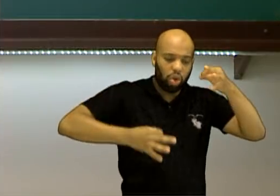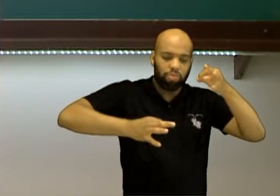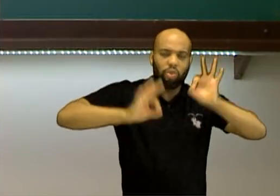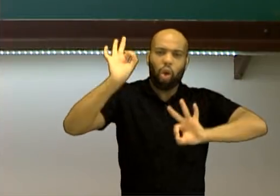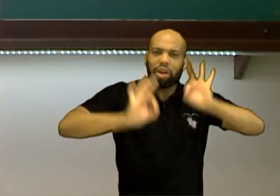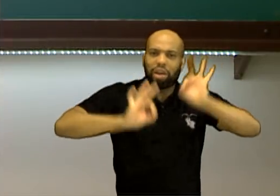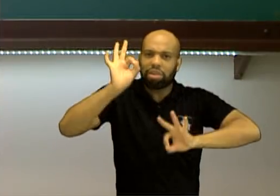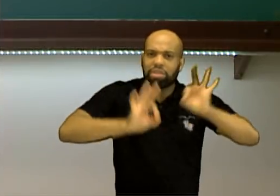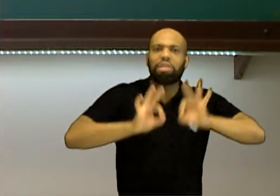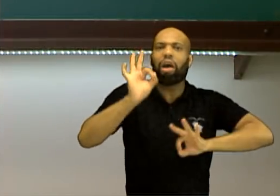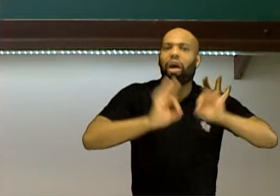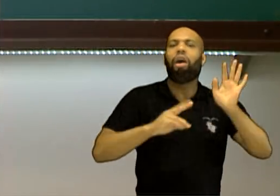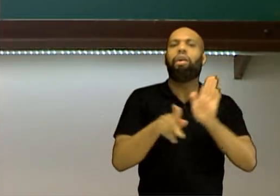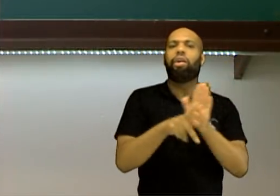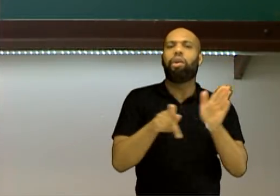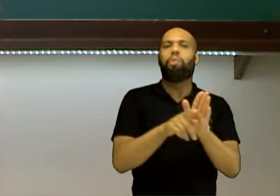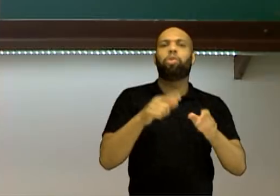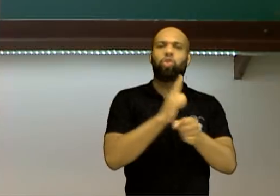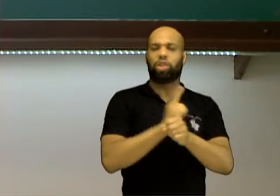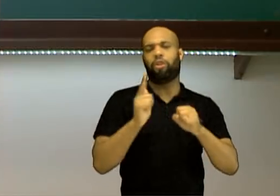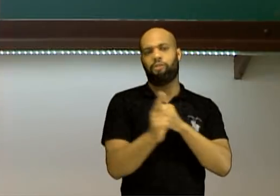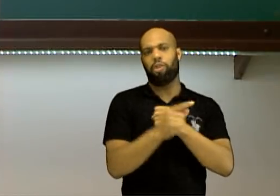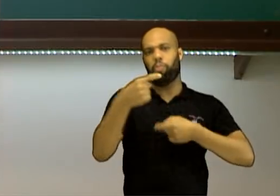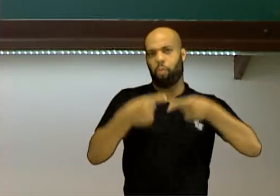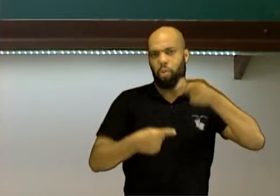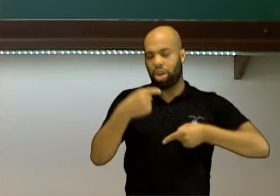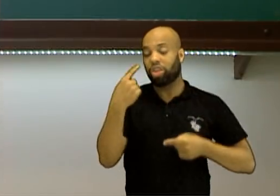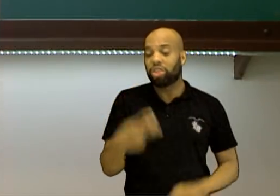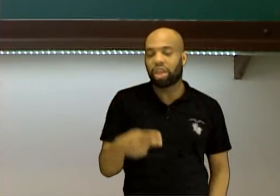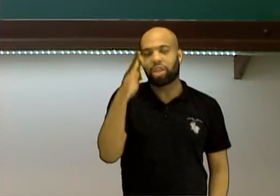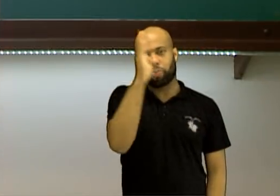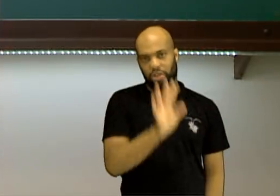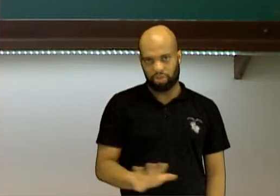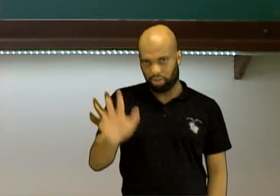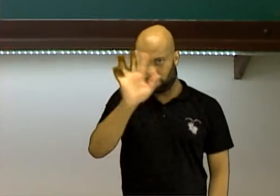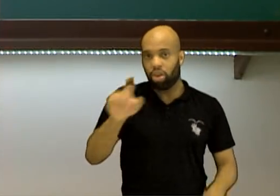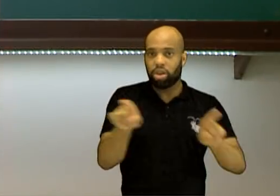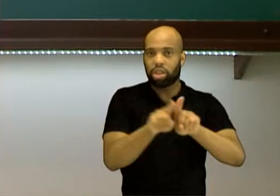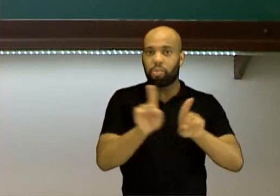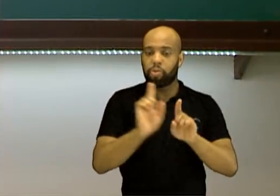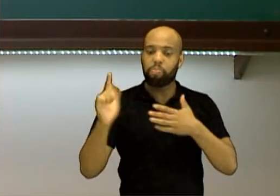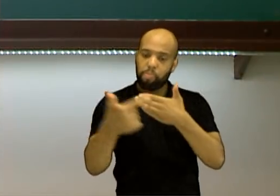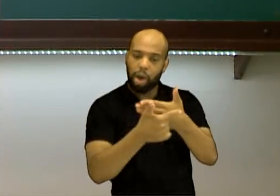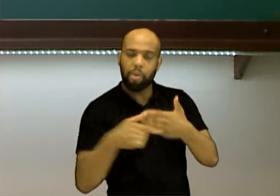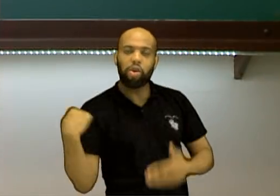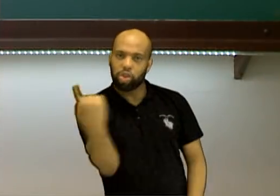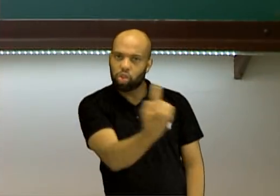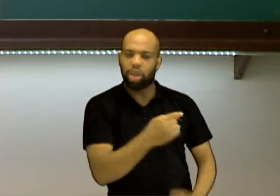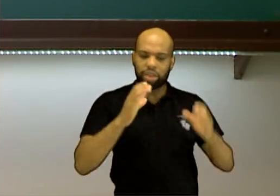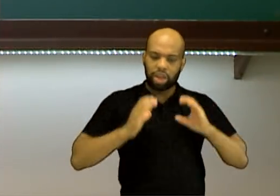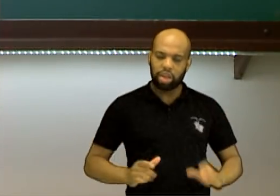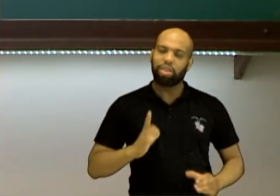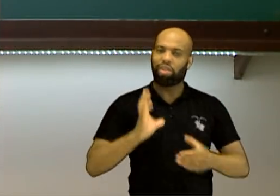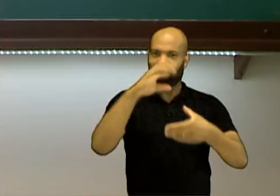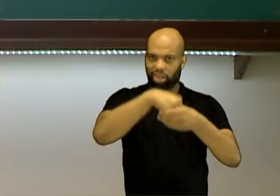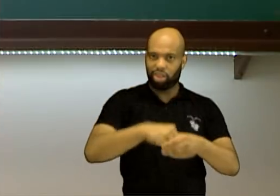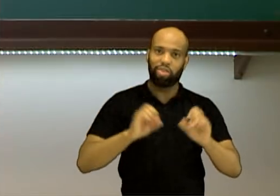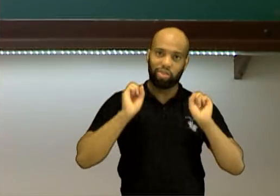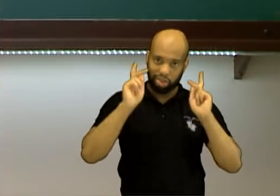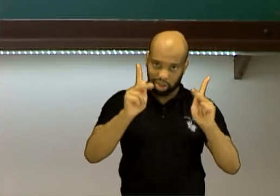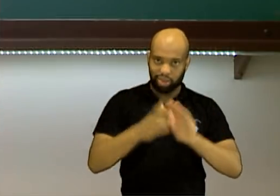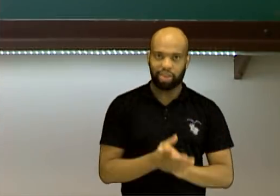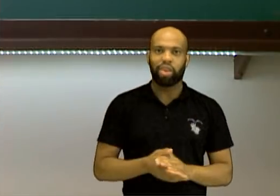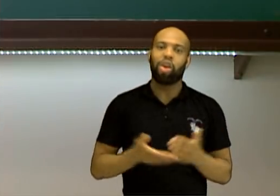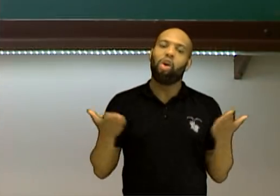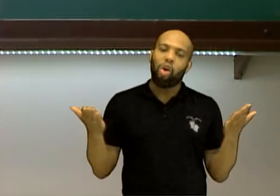geopolítica do nosso país e o nosso papel como cidadãos neste processo. Beleza, pessoal?